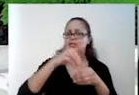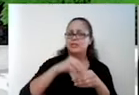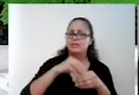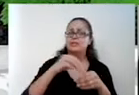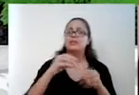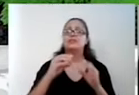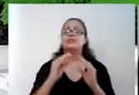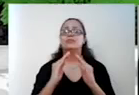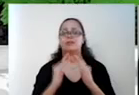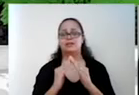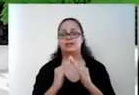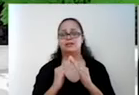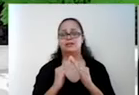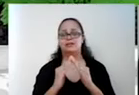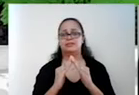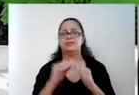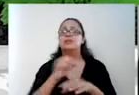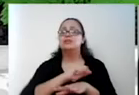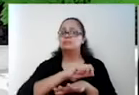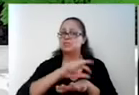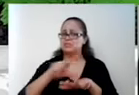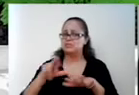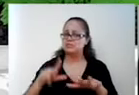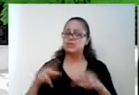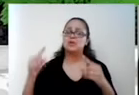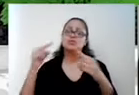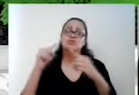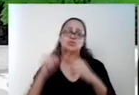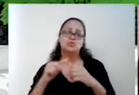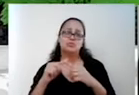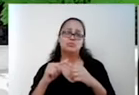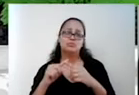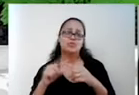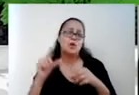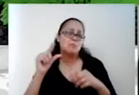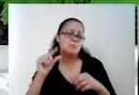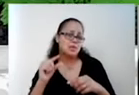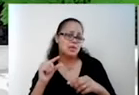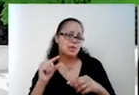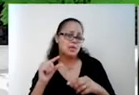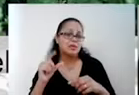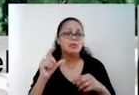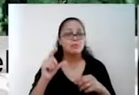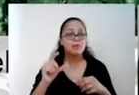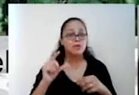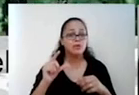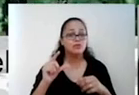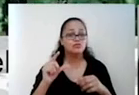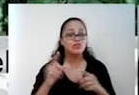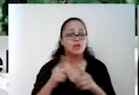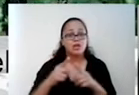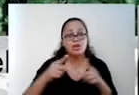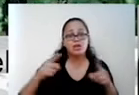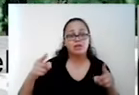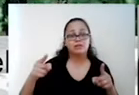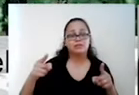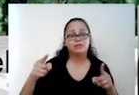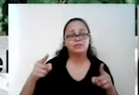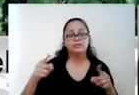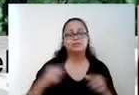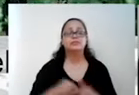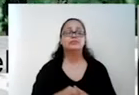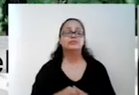diferentes tipos de samambaias: samambaias muito pequenas, médias e relativamente grandes. Bom, nessa